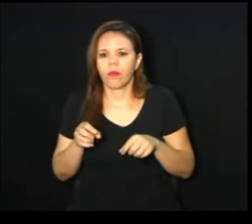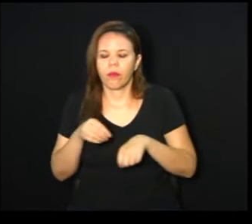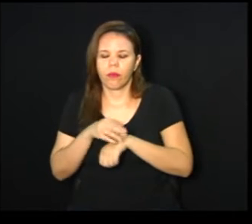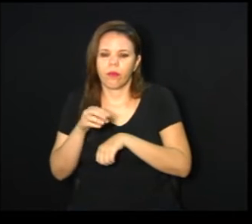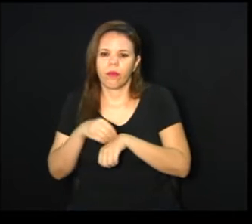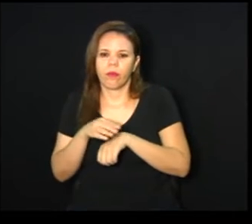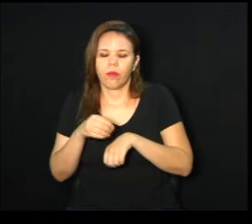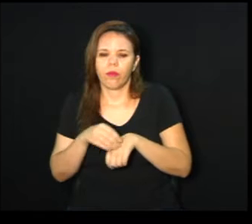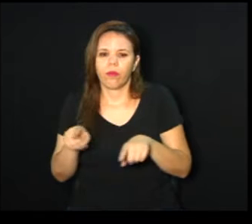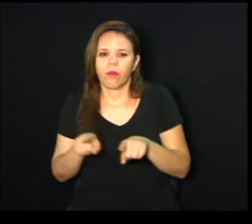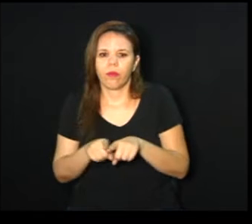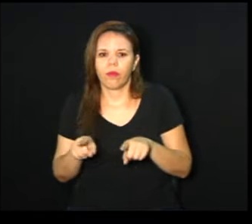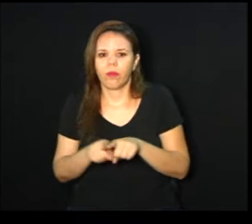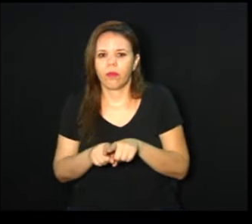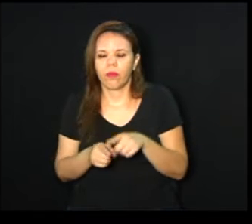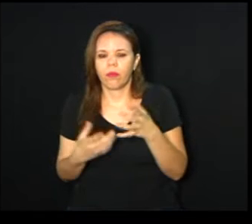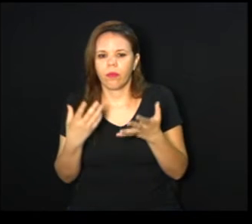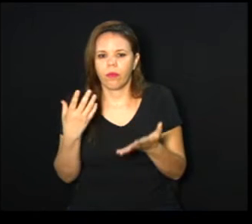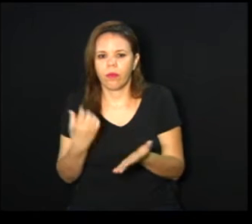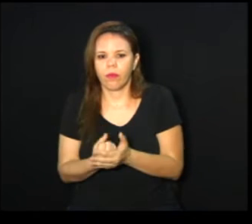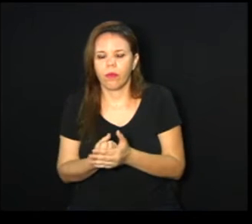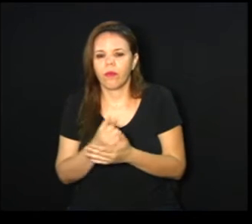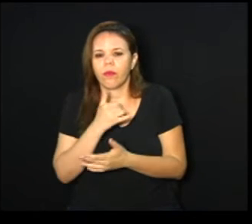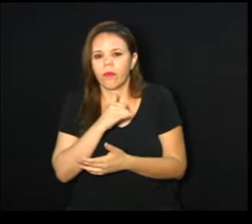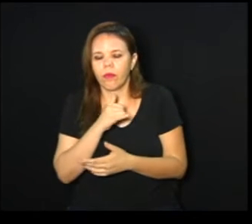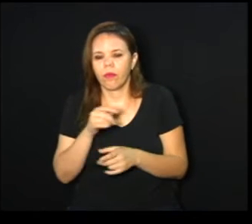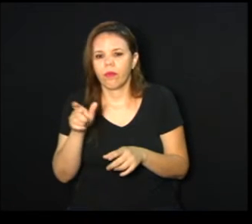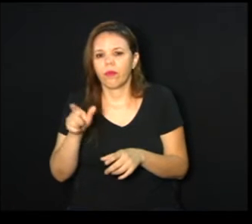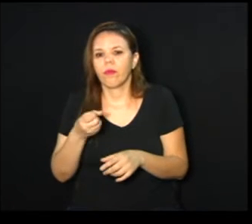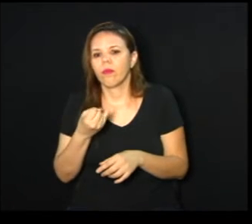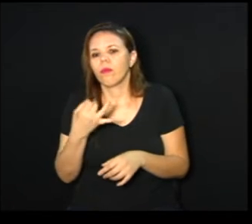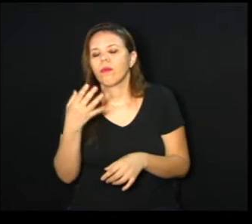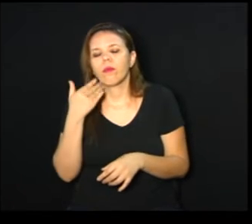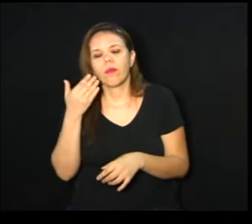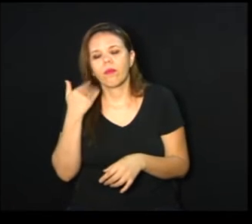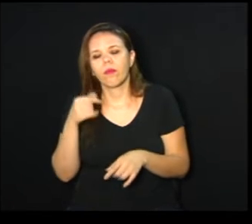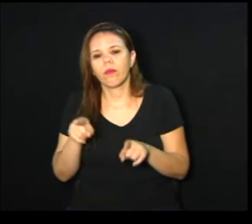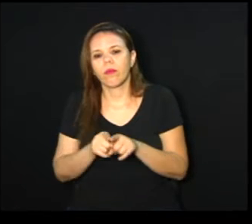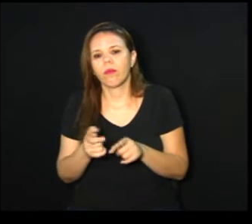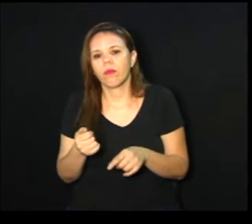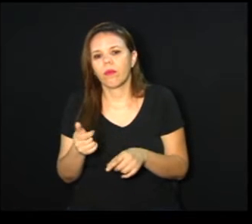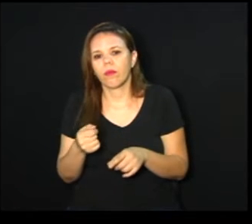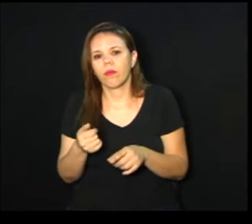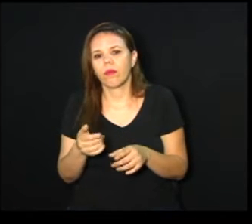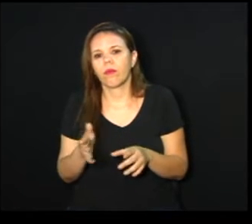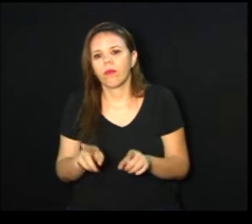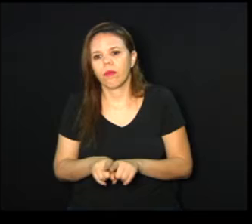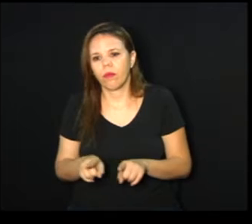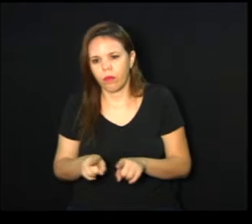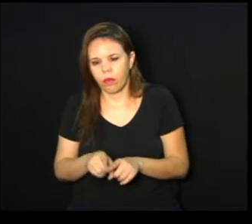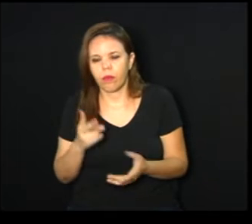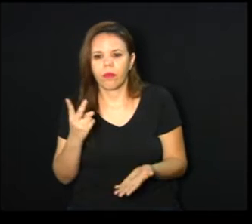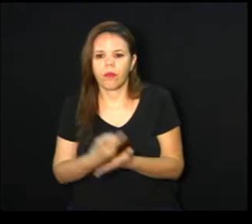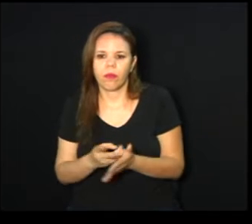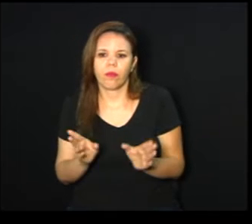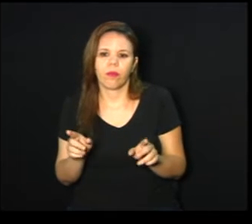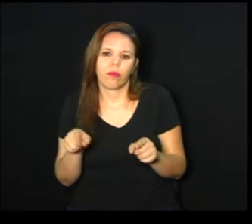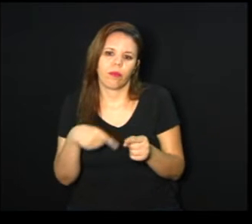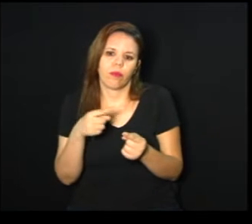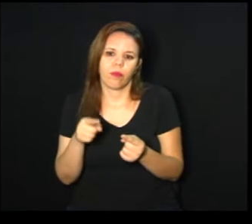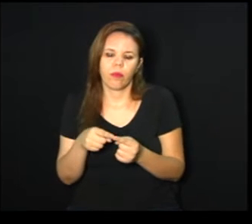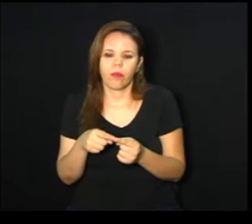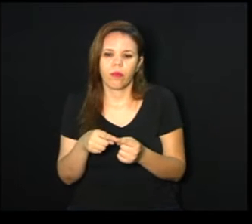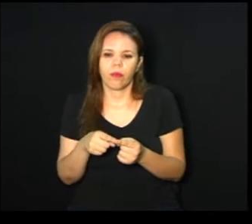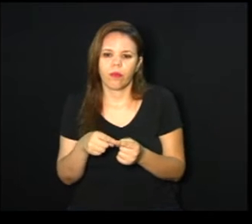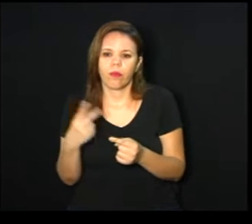a questão da assinatura elétrica dos equipamentos e o consumo. Porém, esse um pouco com menos precisão, mas também com a mesma finalidade, mas com um